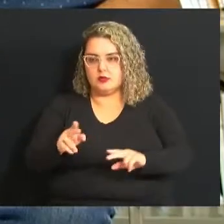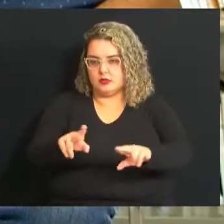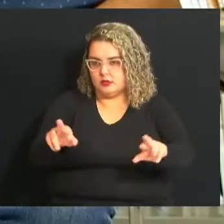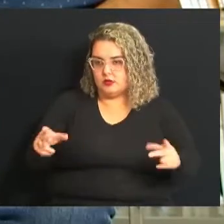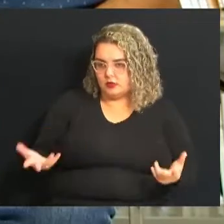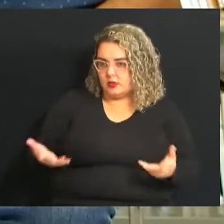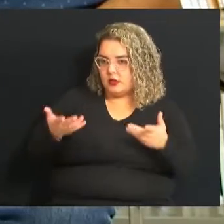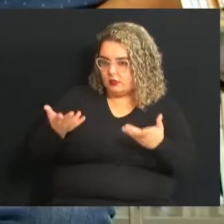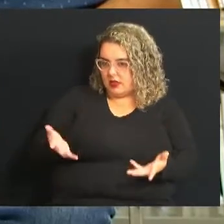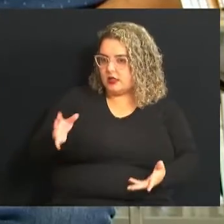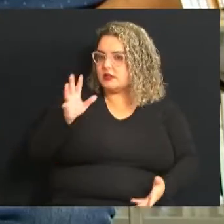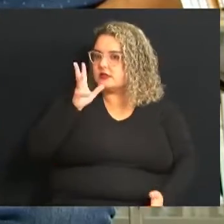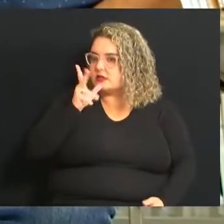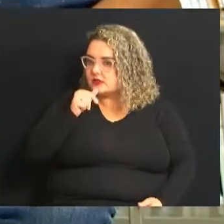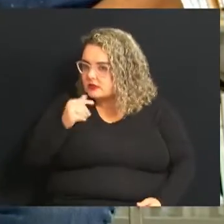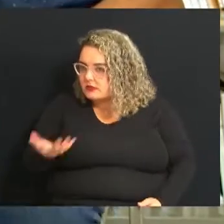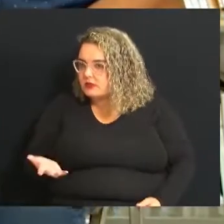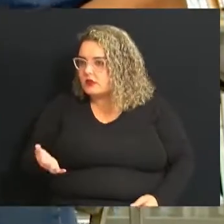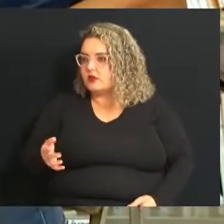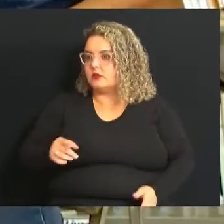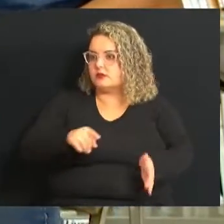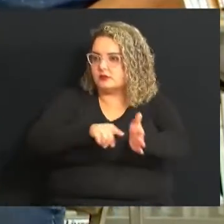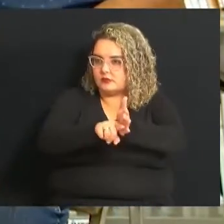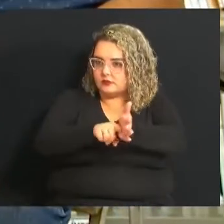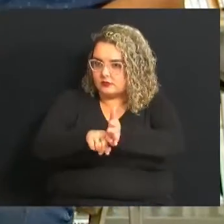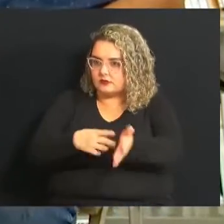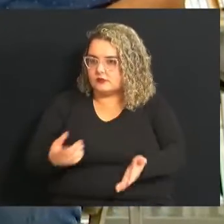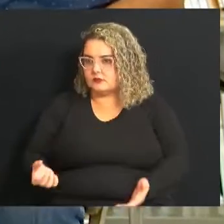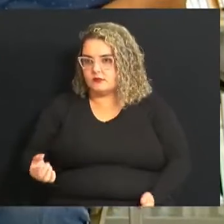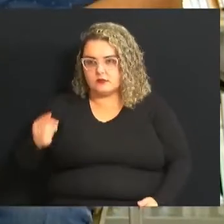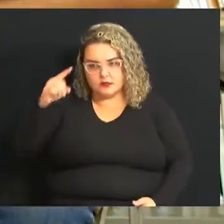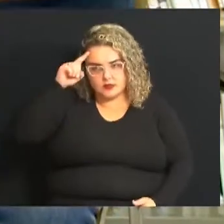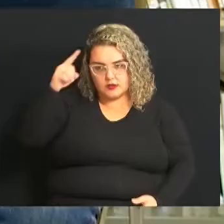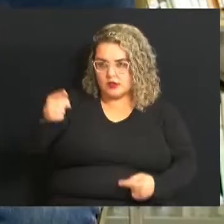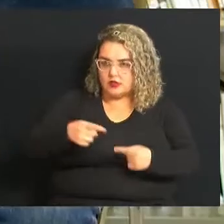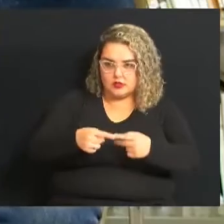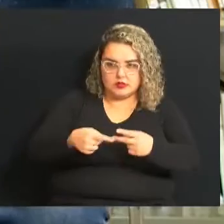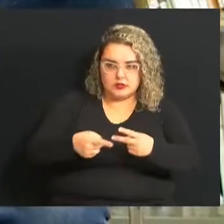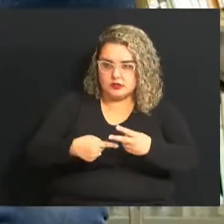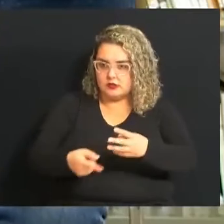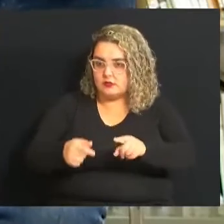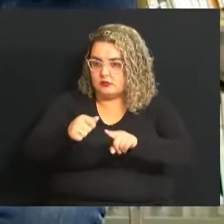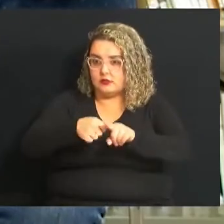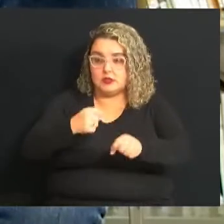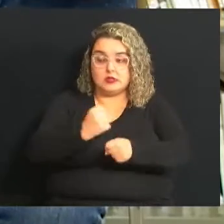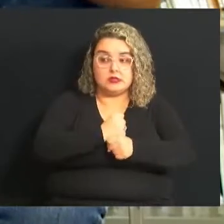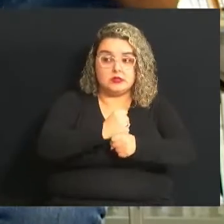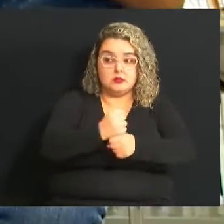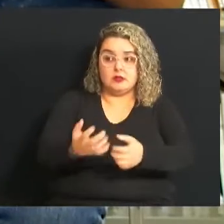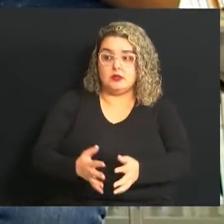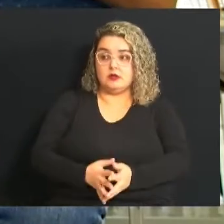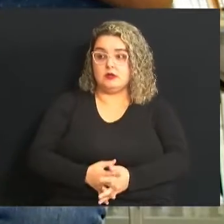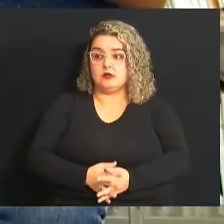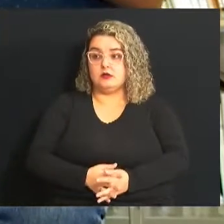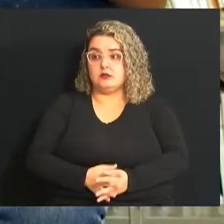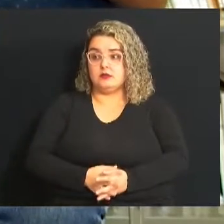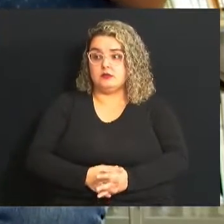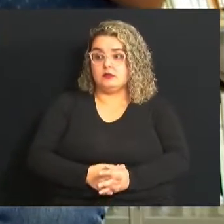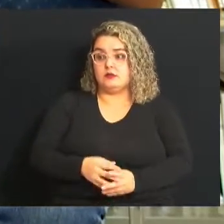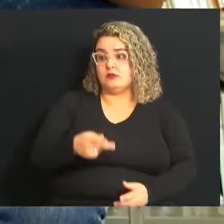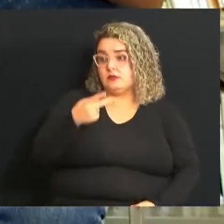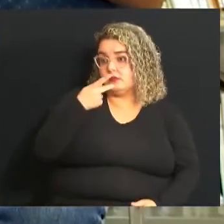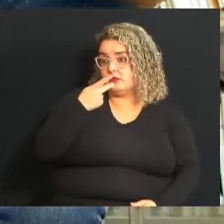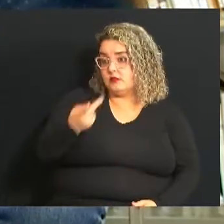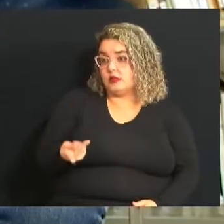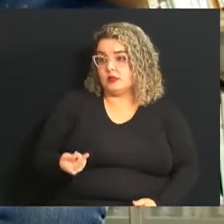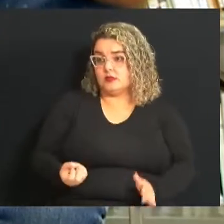mas demora muito para fazer essa pesquisa? São dias, são semanas, são meses, são anos? Eu vou falar para vocês do que foi